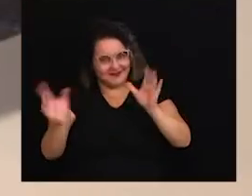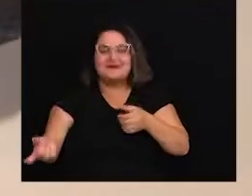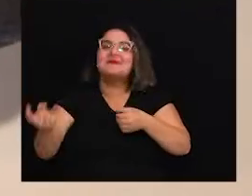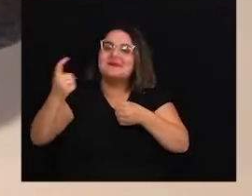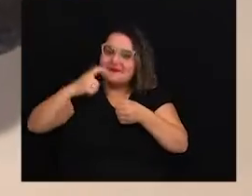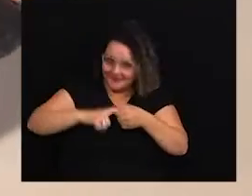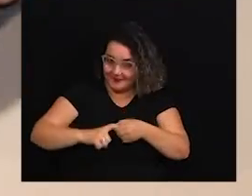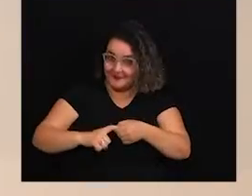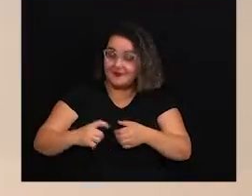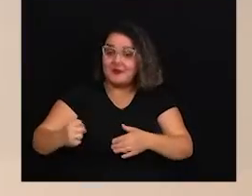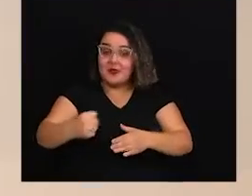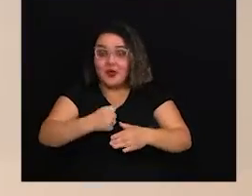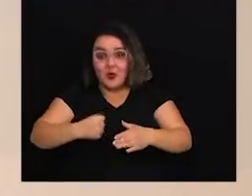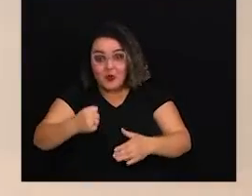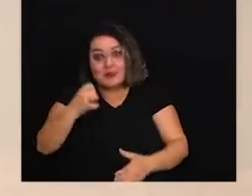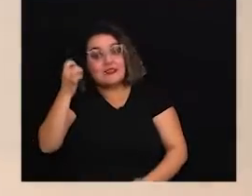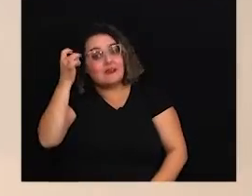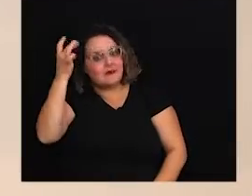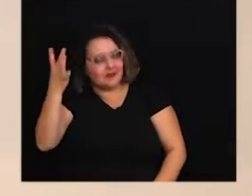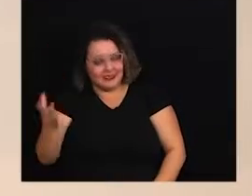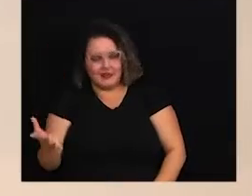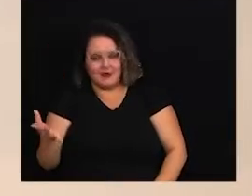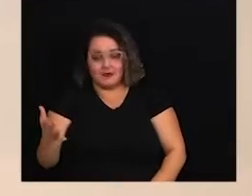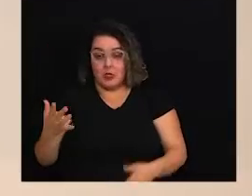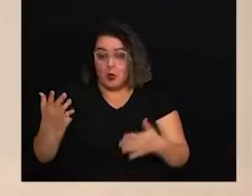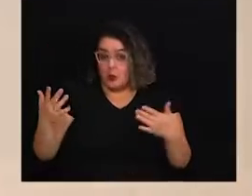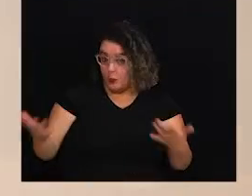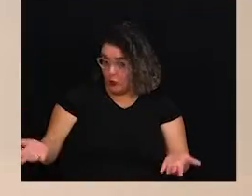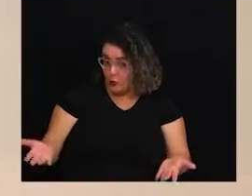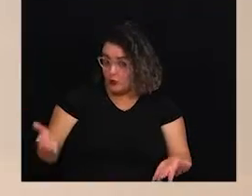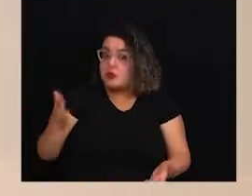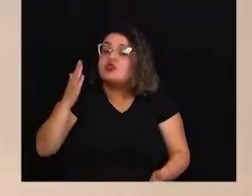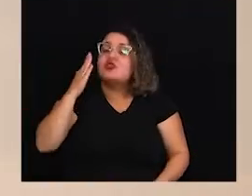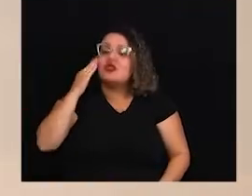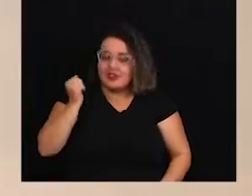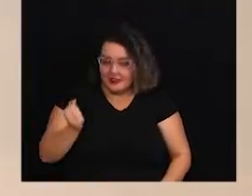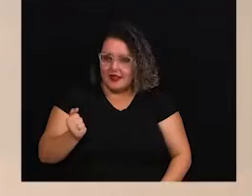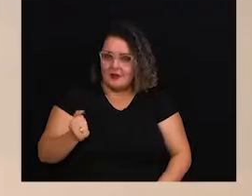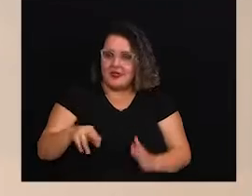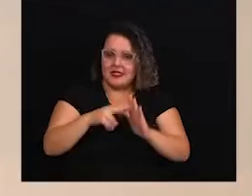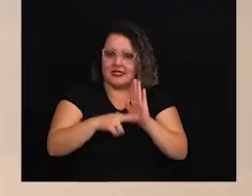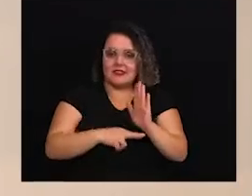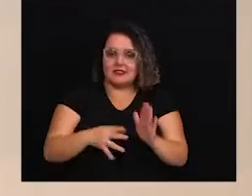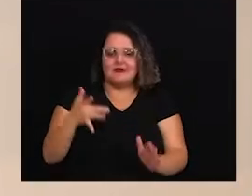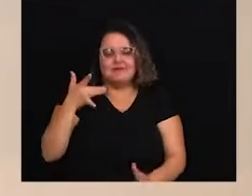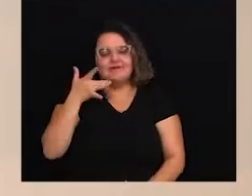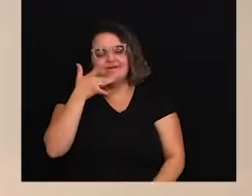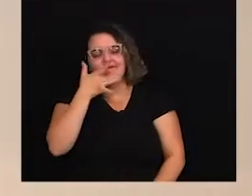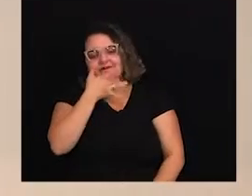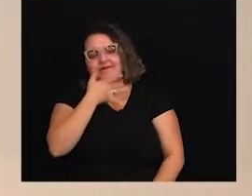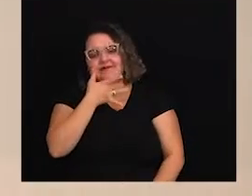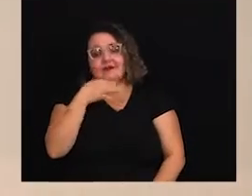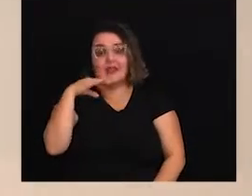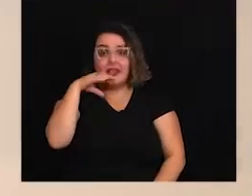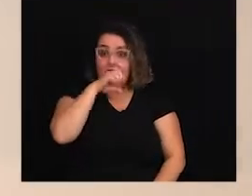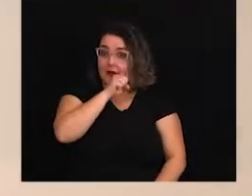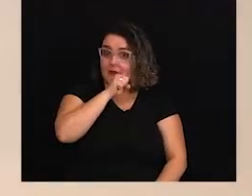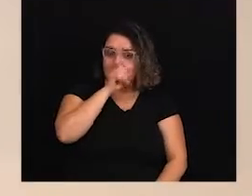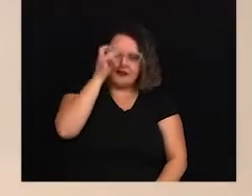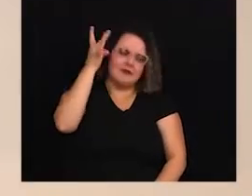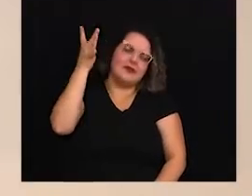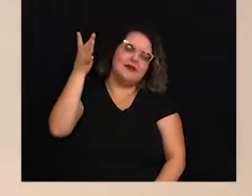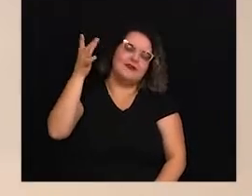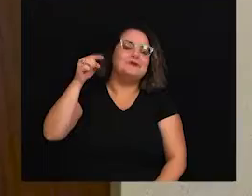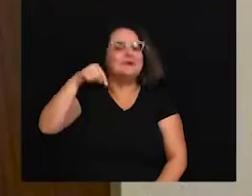Olá, estamos de volta com mais um Cozinha Fácil. Bom, você já sabe, receita gostosa, fácil de fazer, prática,